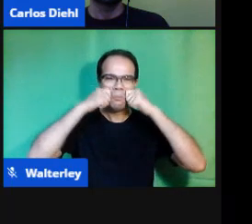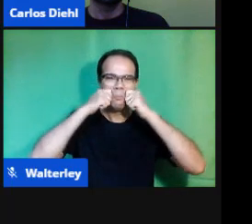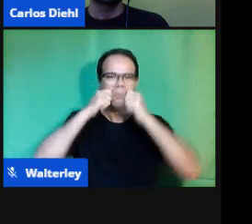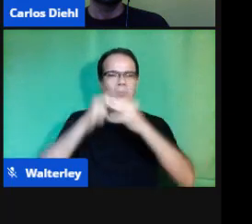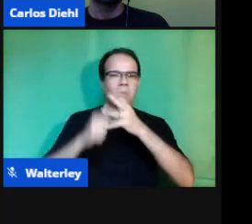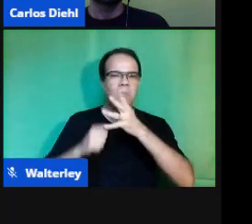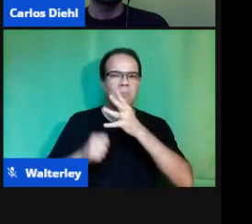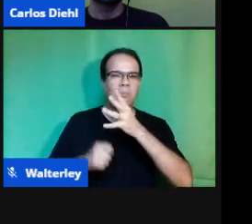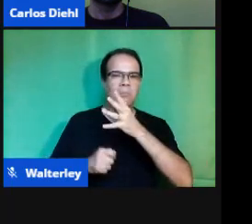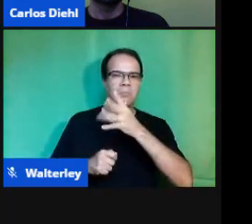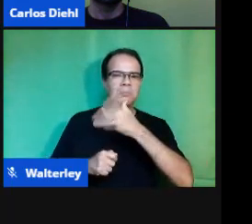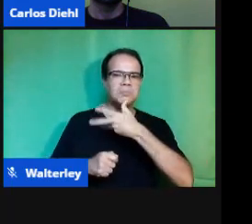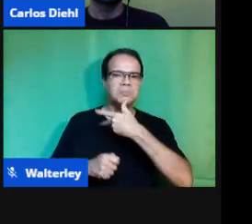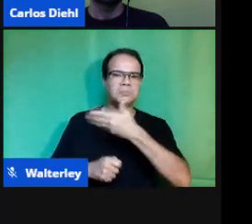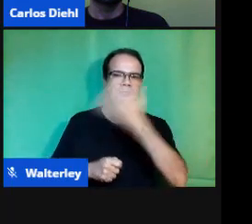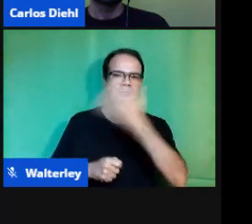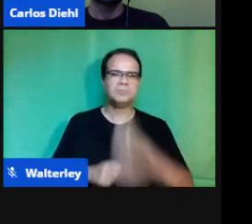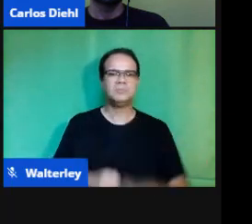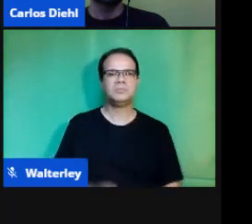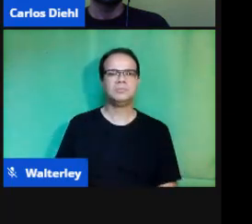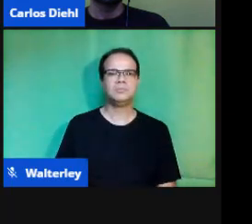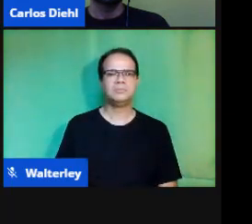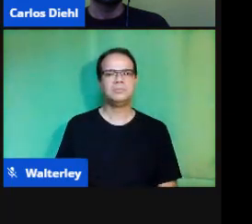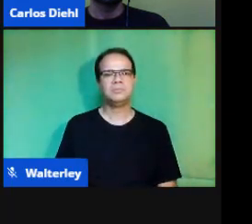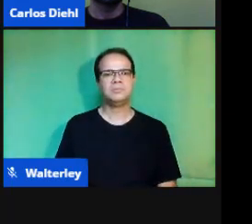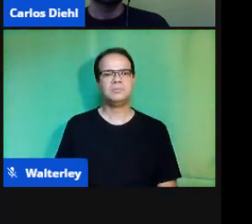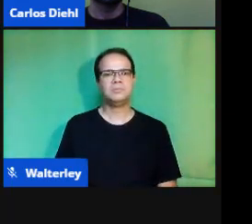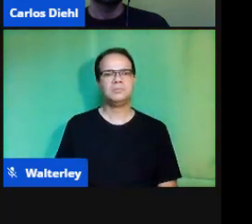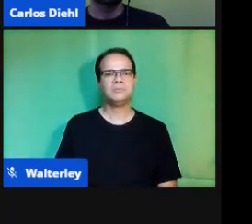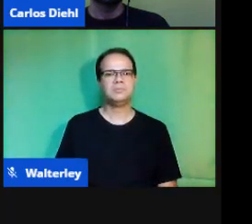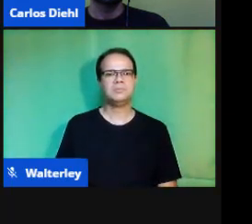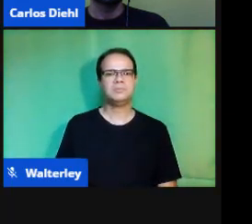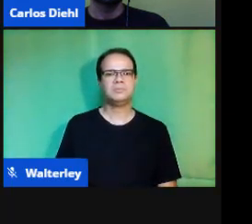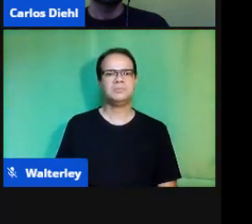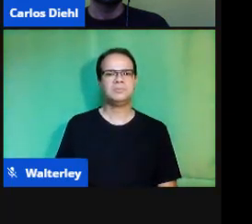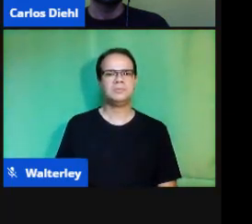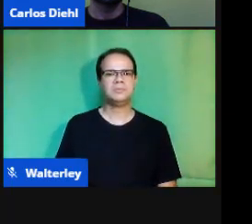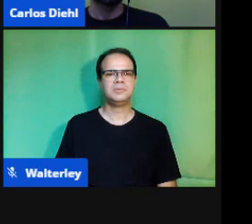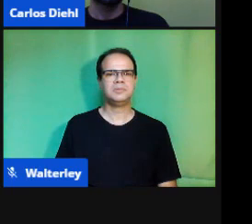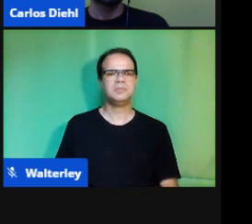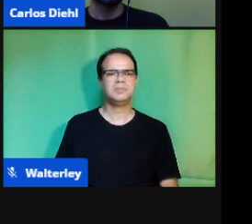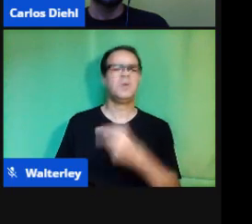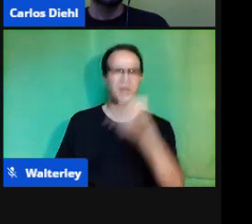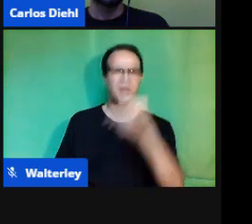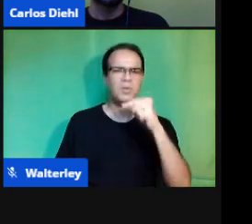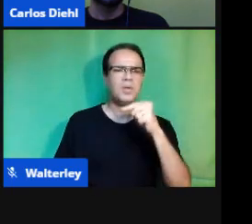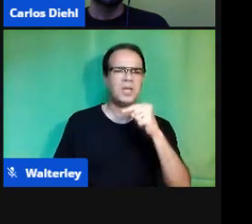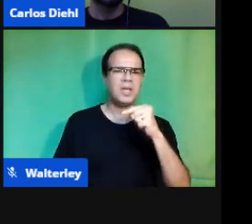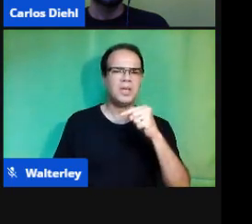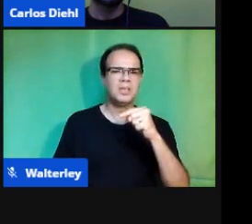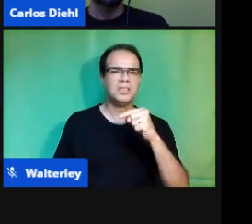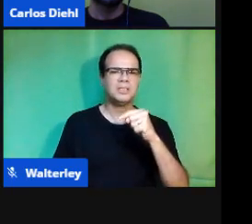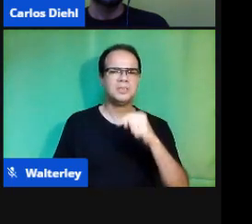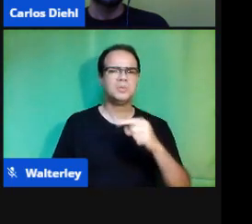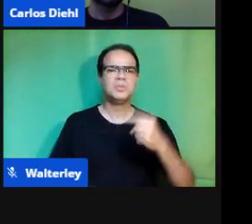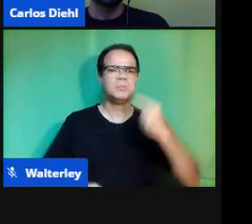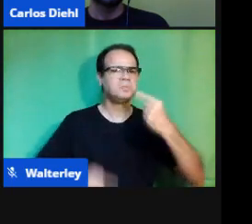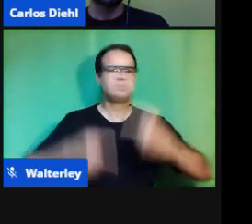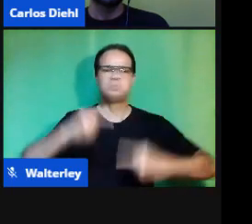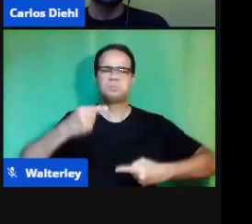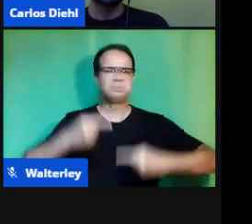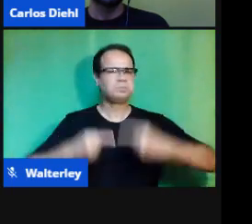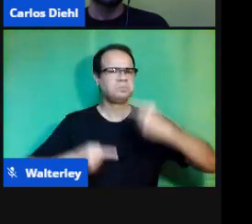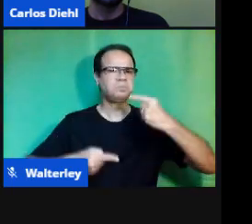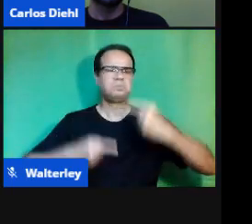Quem teve mais jogo de cintura para entrar nessa, jogo político, né? Levou para si. E aí